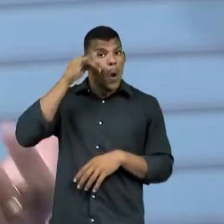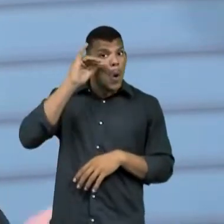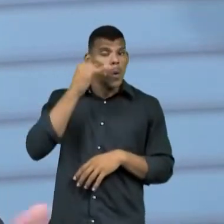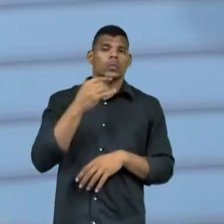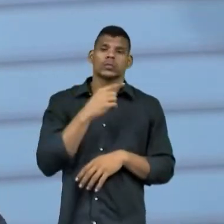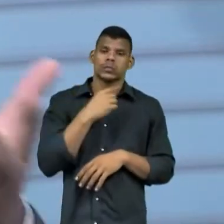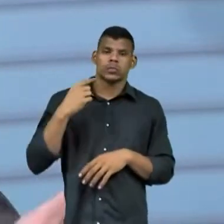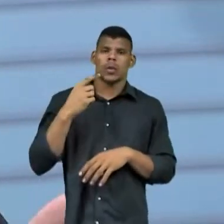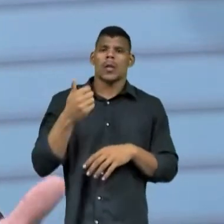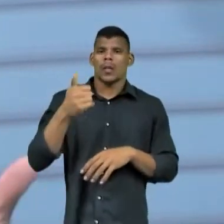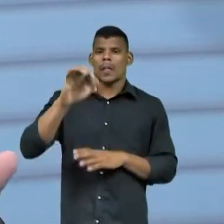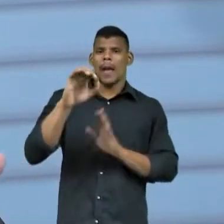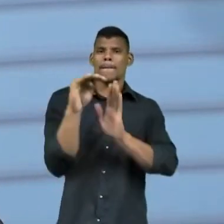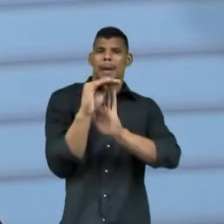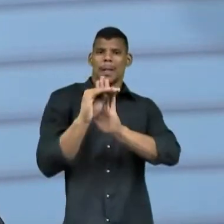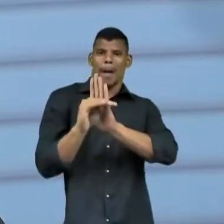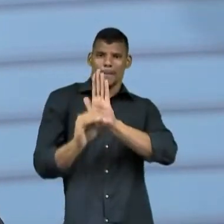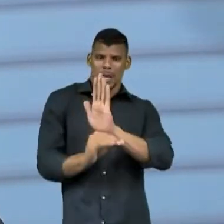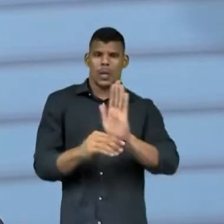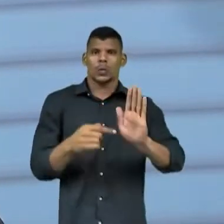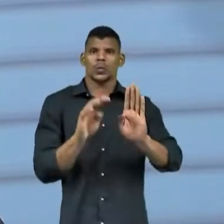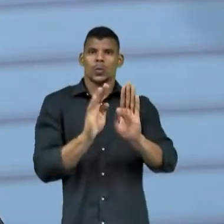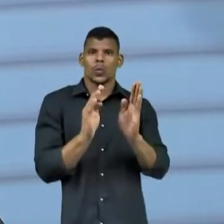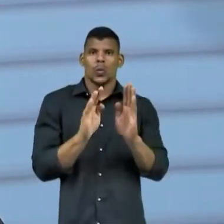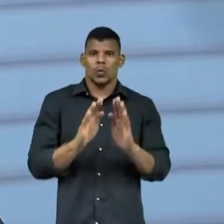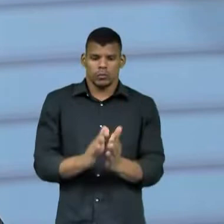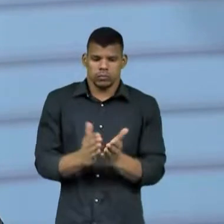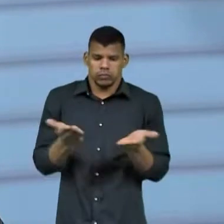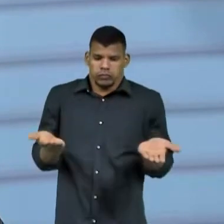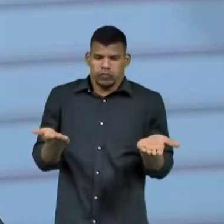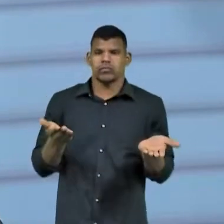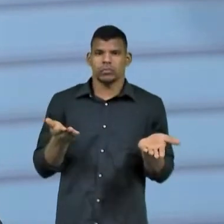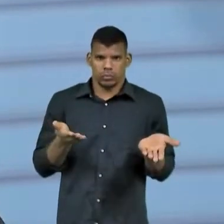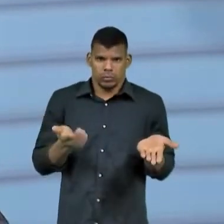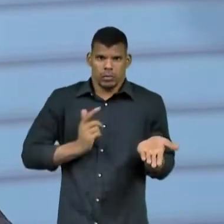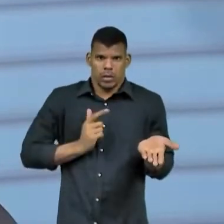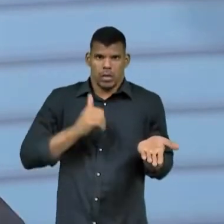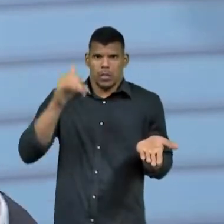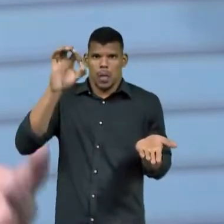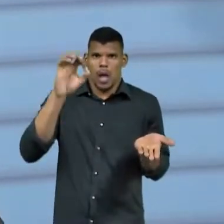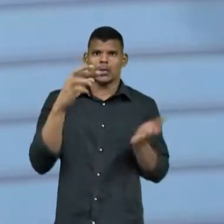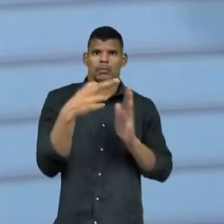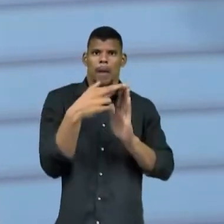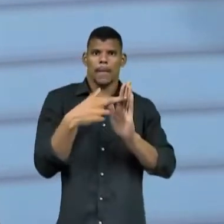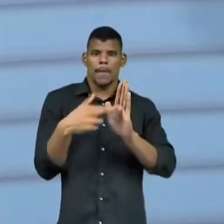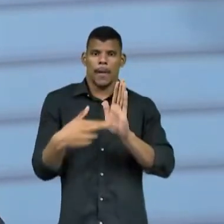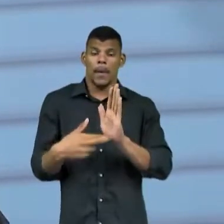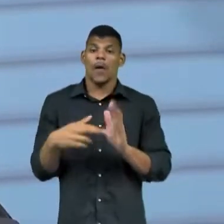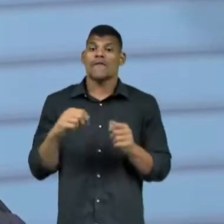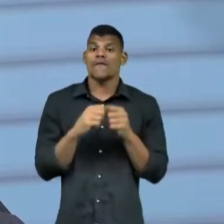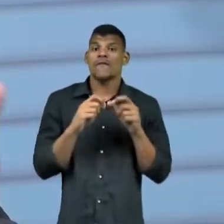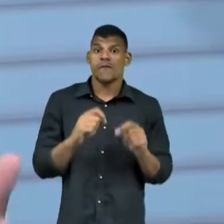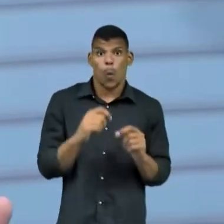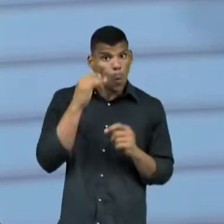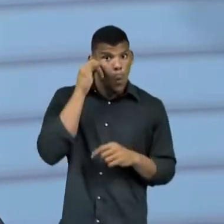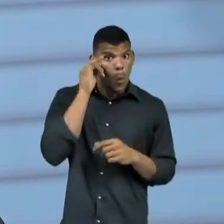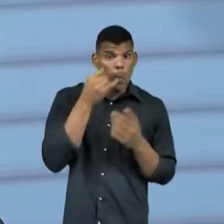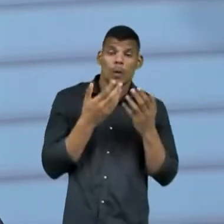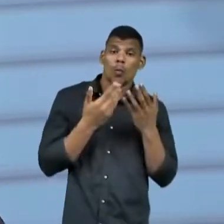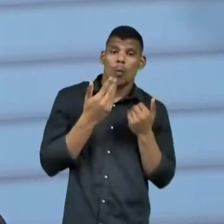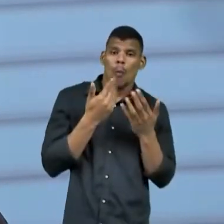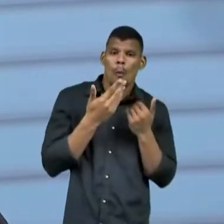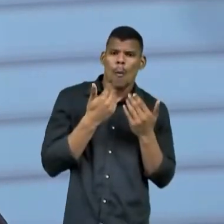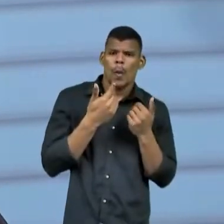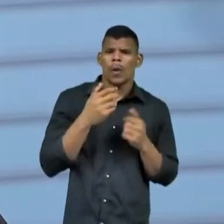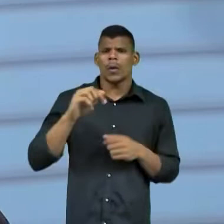famoso filme logo depois os 10 mandamentos né E aí o que que acontece Ele eles pegaram um Cordeiro comeram o cordeiro tem toda a simbologia né